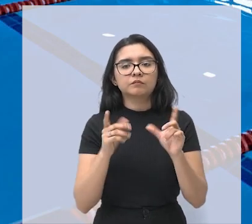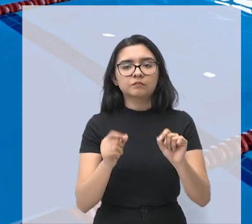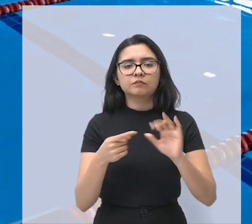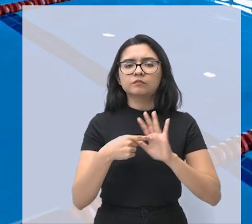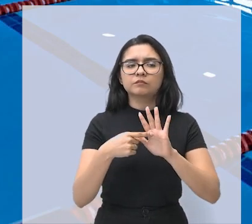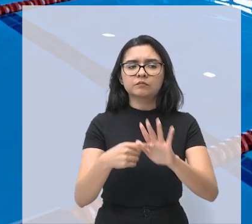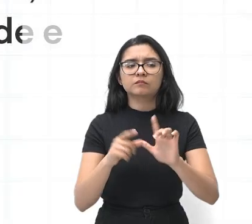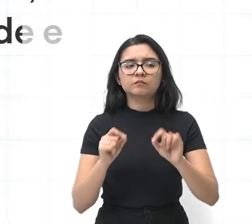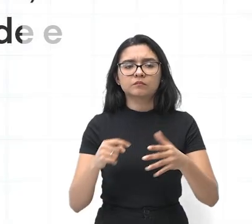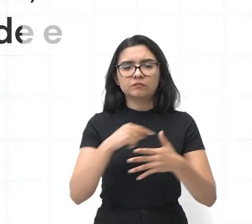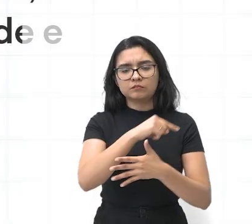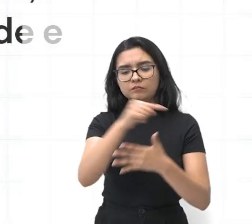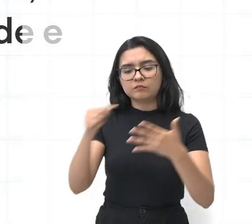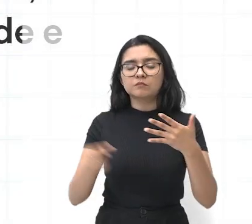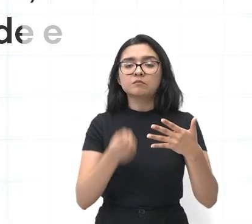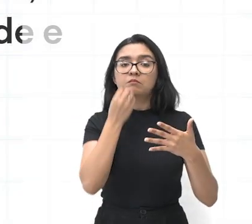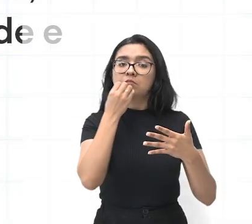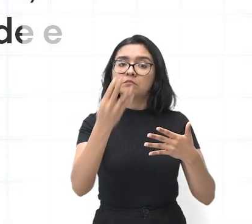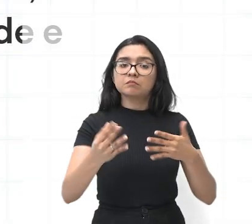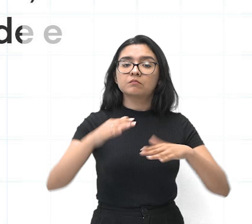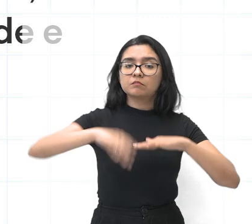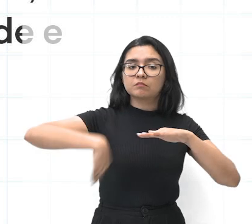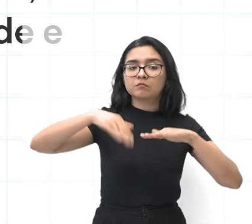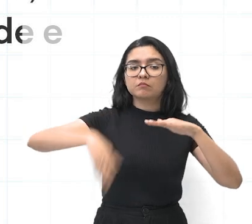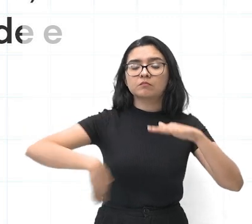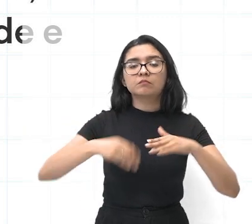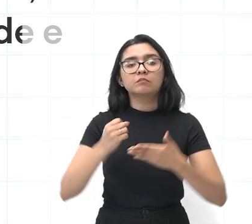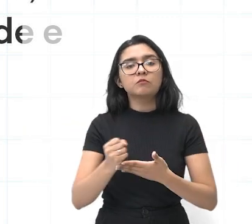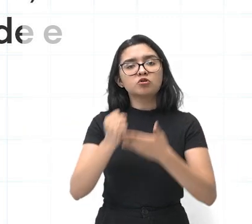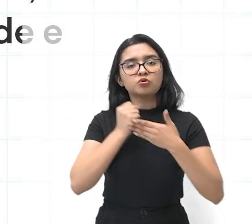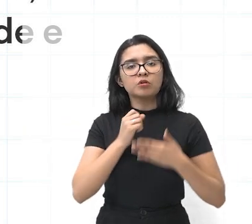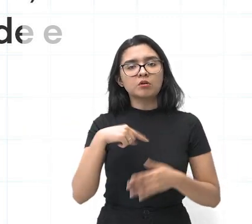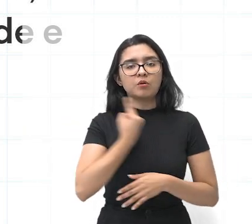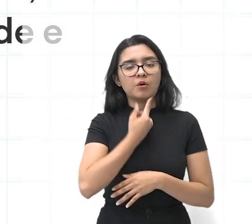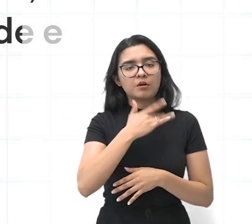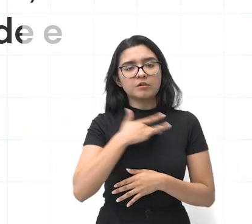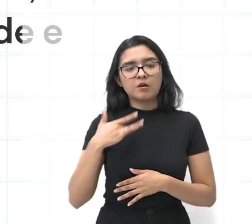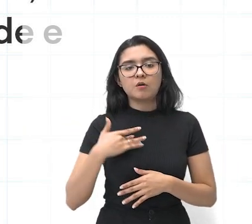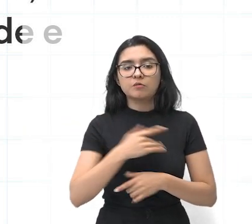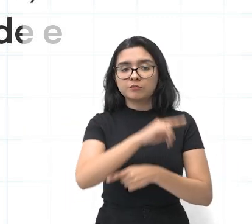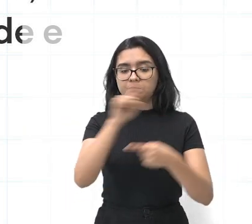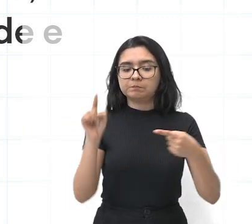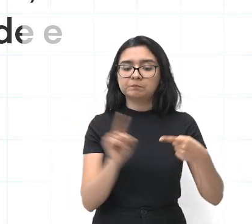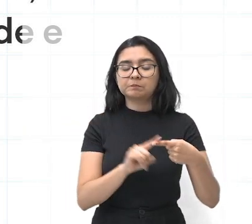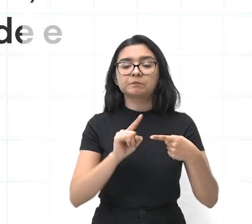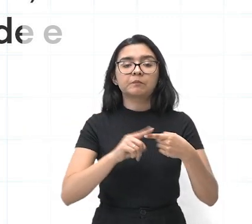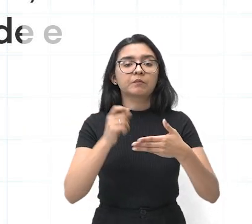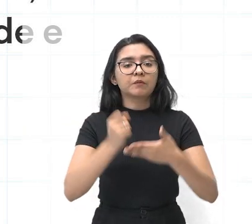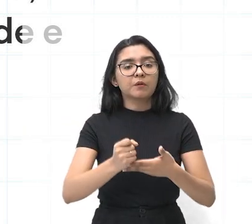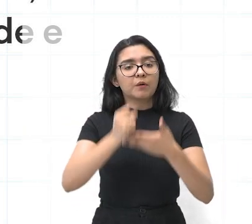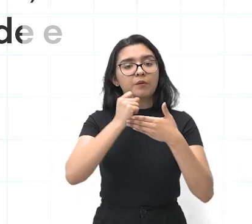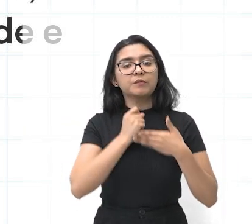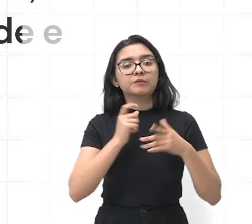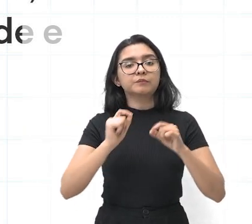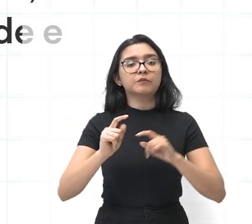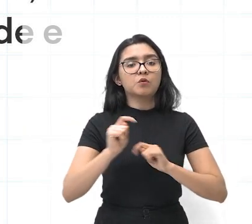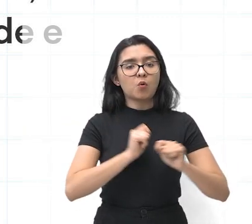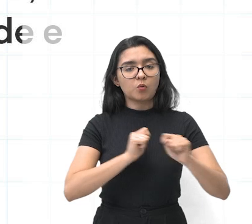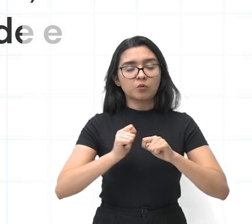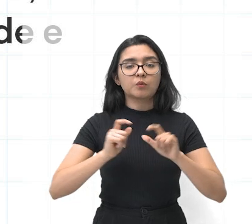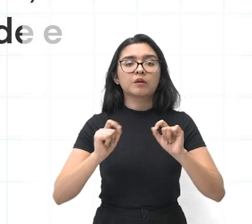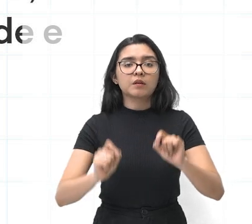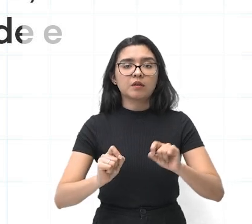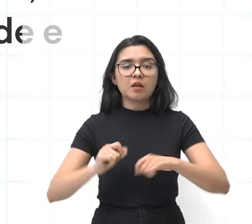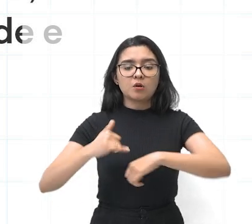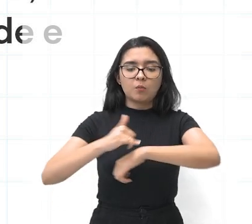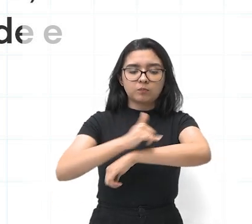a respeito dos benefícios da natação para a nossa saúde. Primeiro, ela auxilia no controle do peso